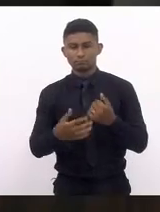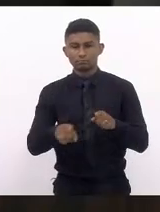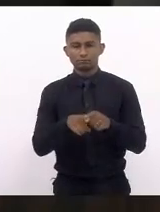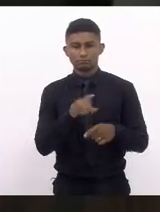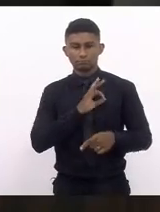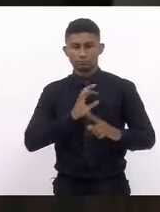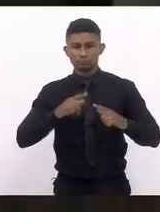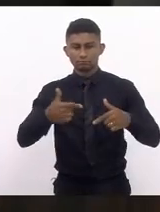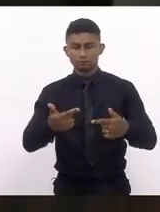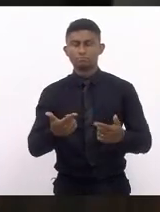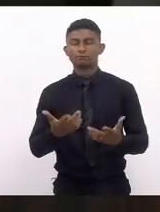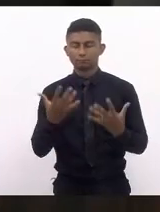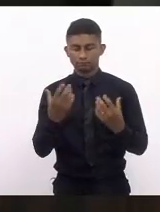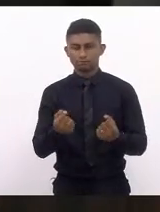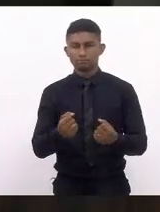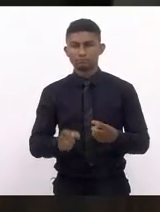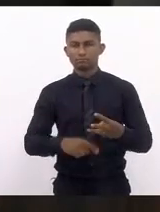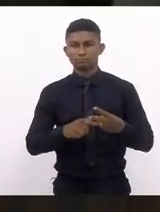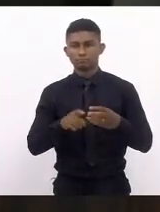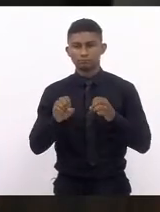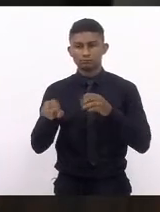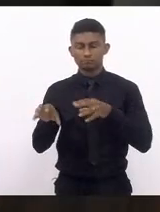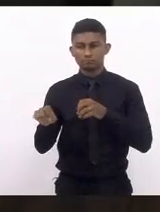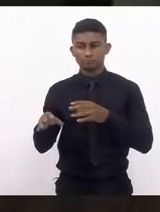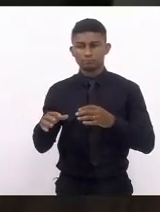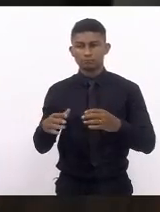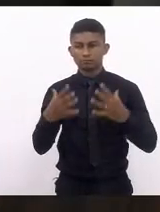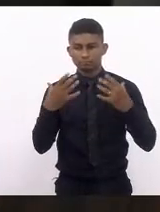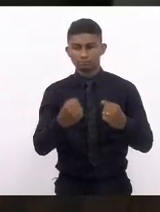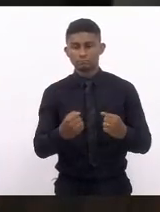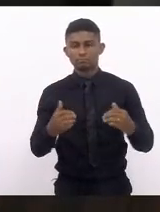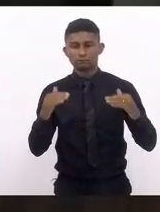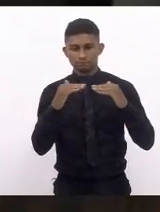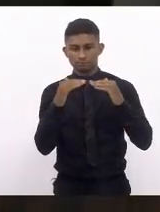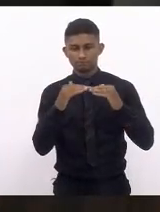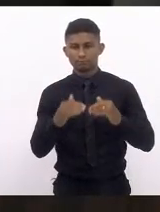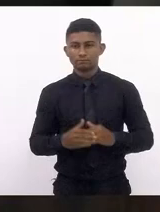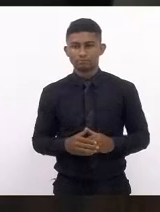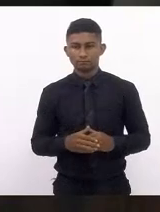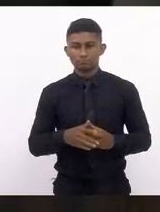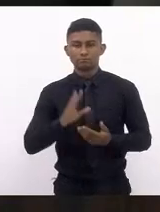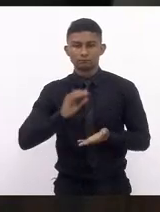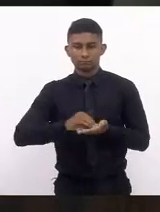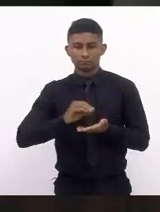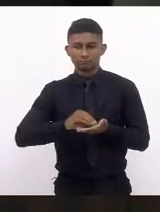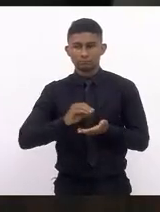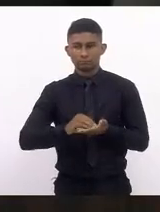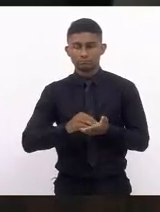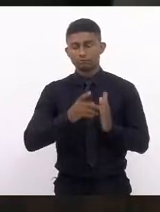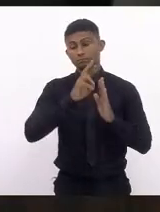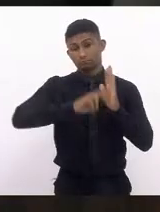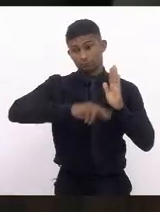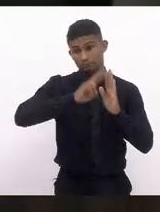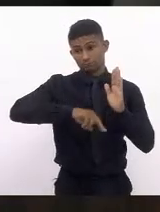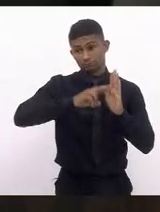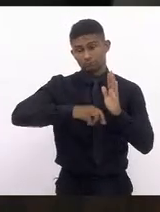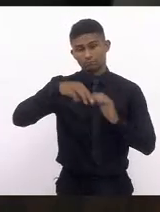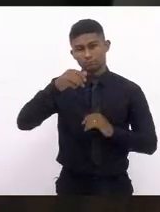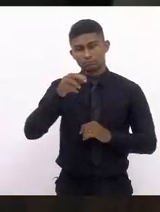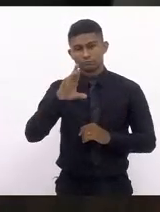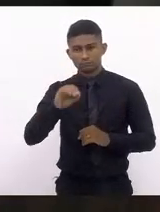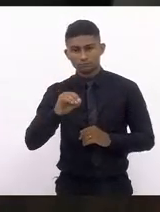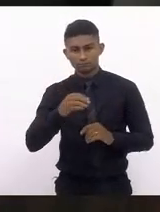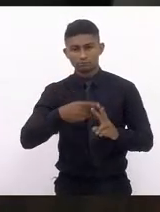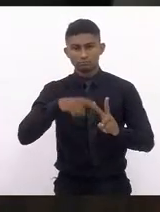polícia favorável à educação forma de literatura favorável pendente Paris relatórios massa Pacheco